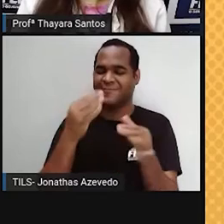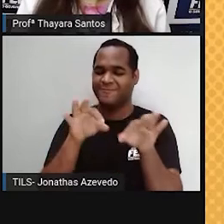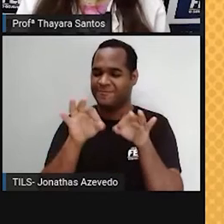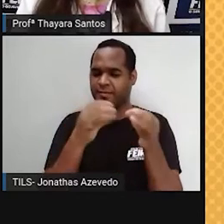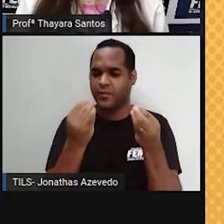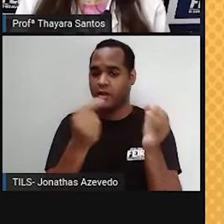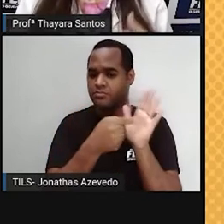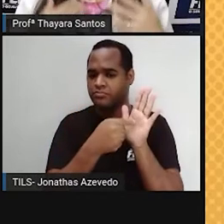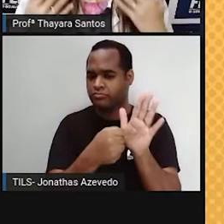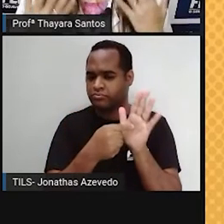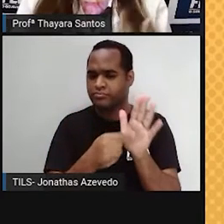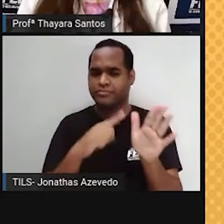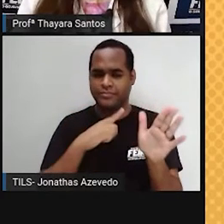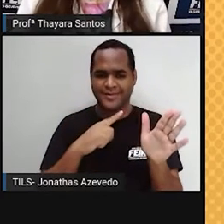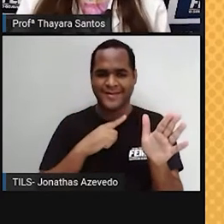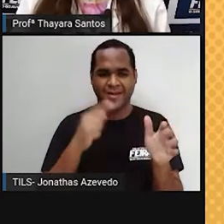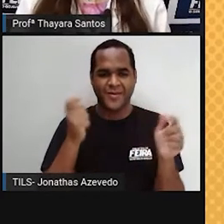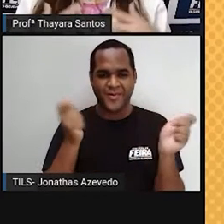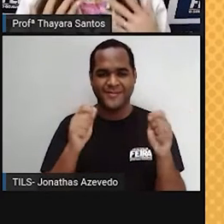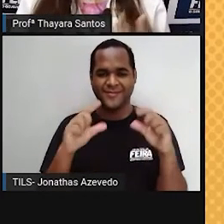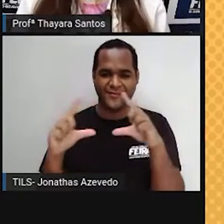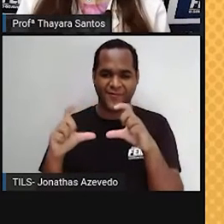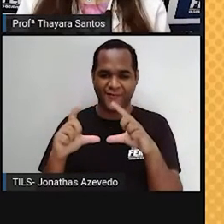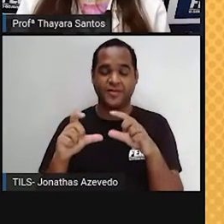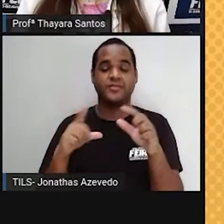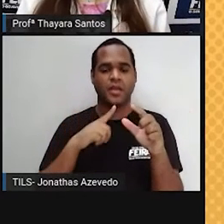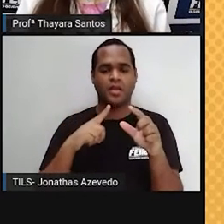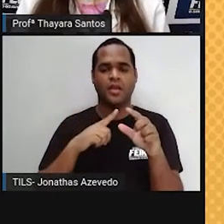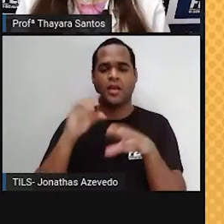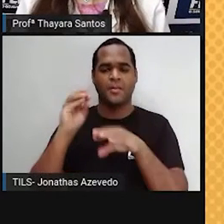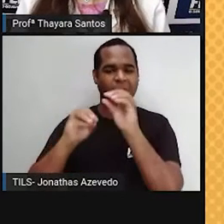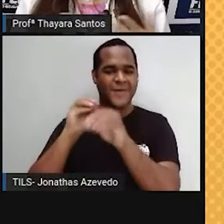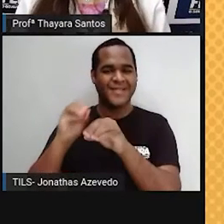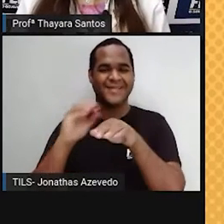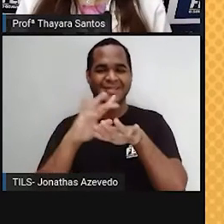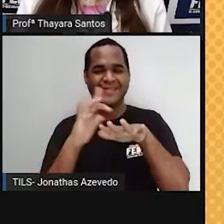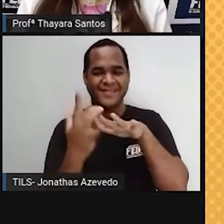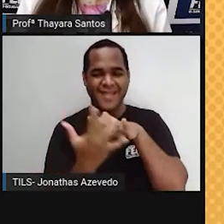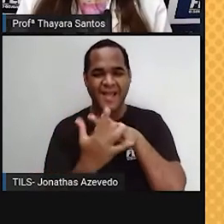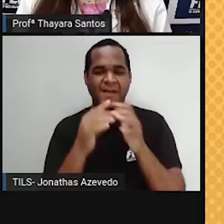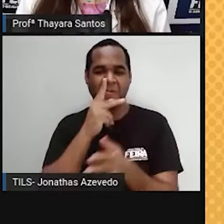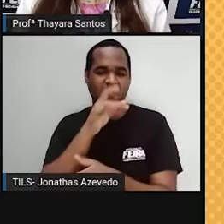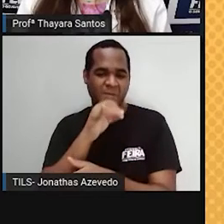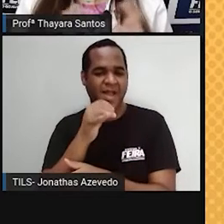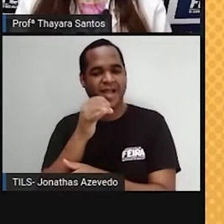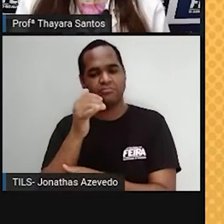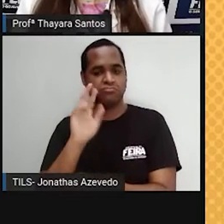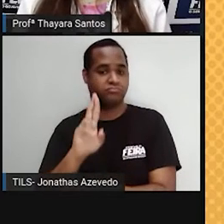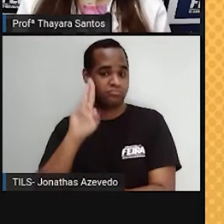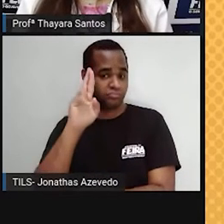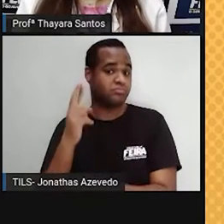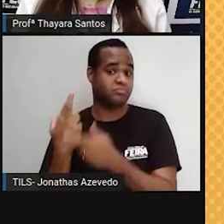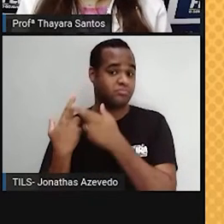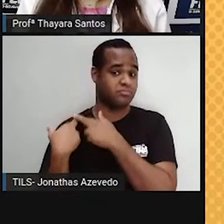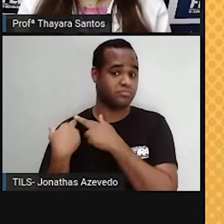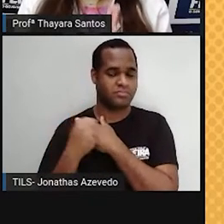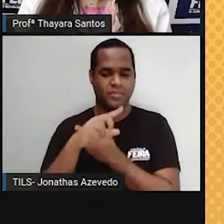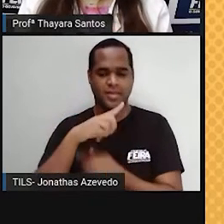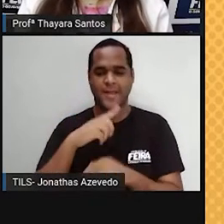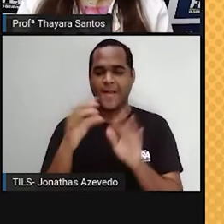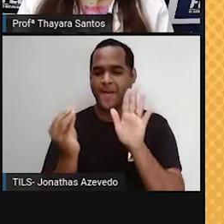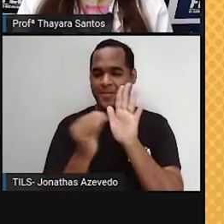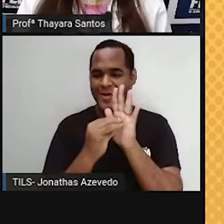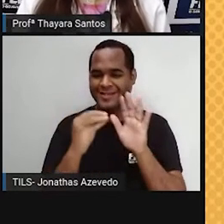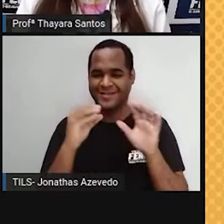mostrem para a gente isso. Coloquem as fotos nos perfis das redes sociais dos seus pais, dos seus responsáveis. Marquem a gente que